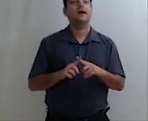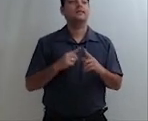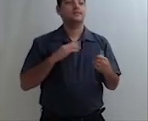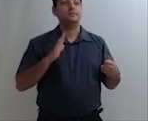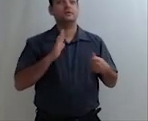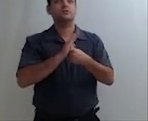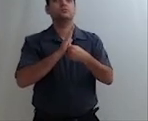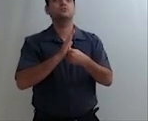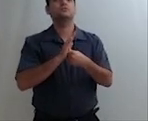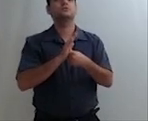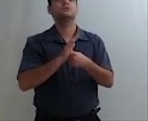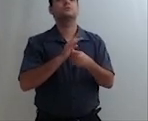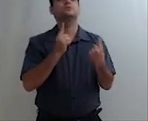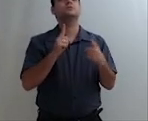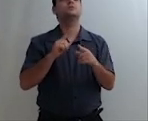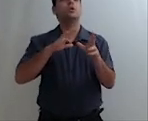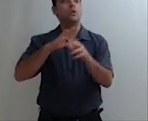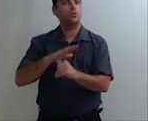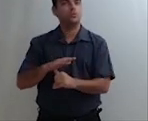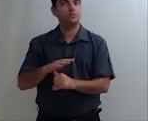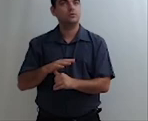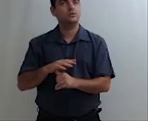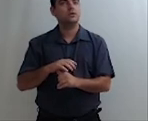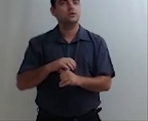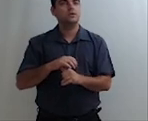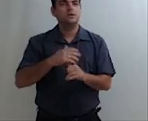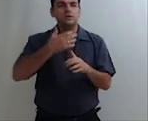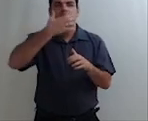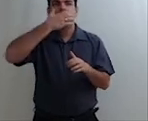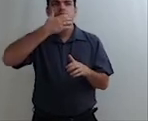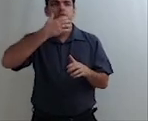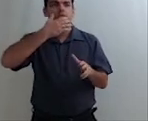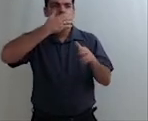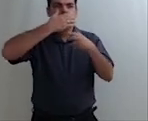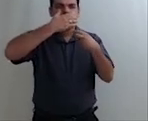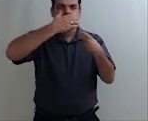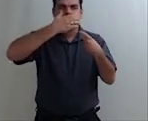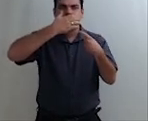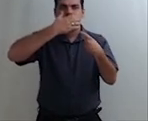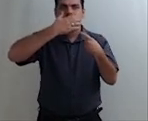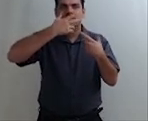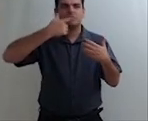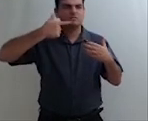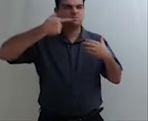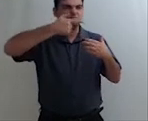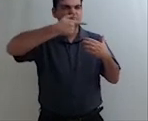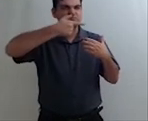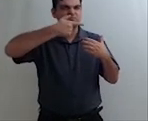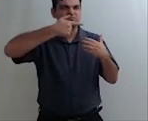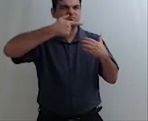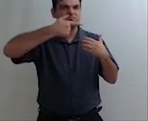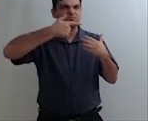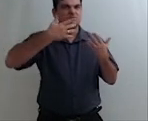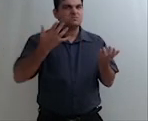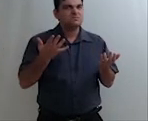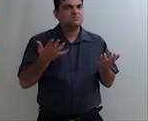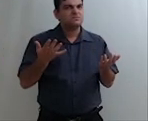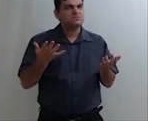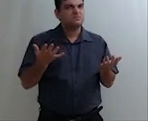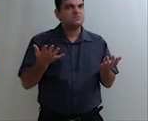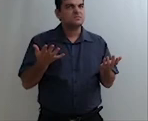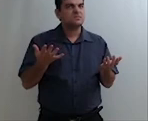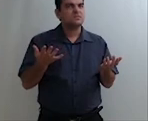pela prática do crime de roubo e sequestro em razão da privação da Liberdade da vítima aqui nós estamos tratando